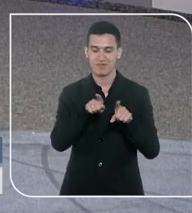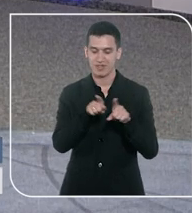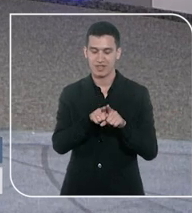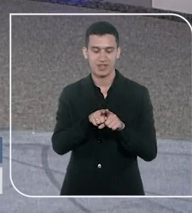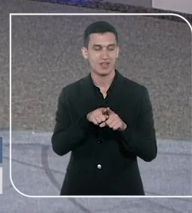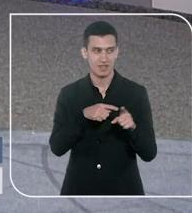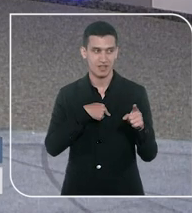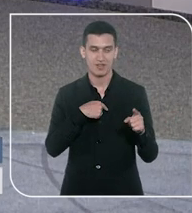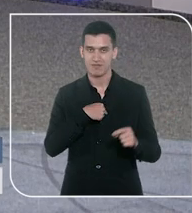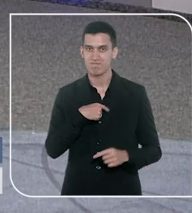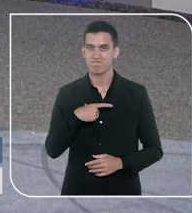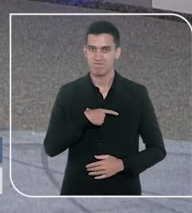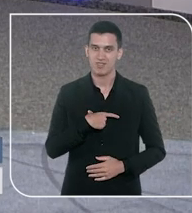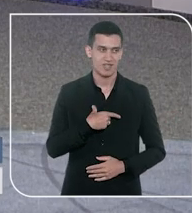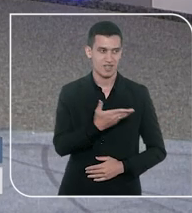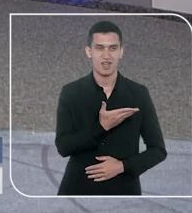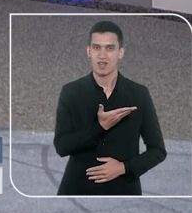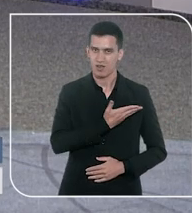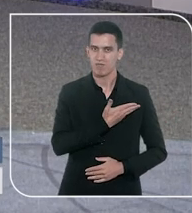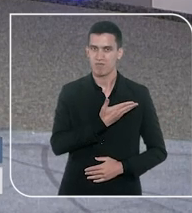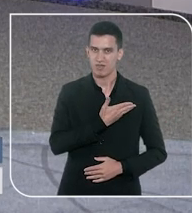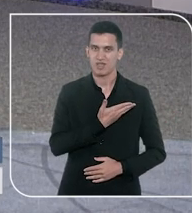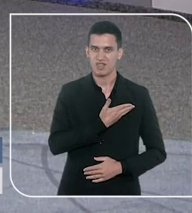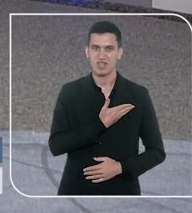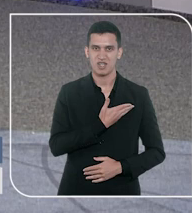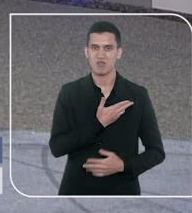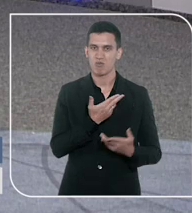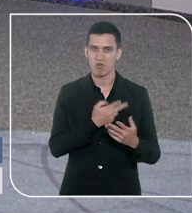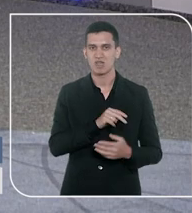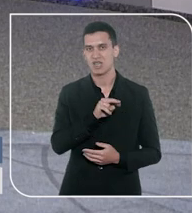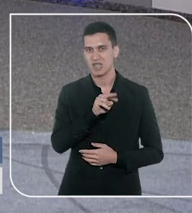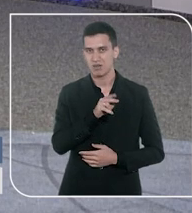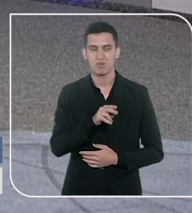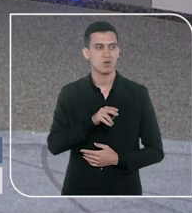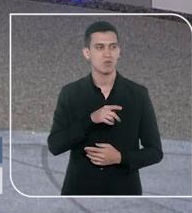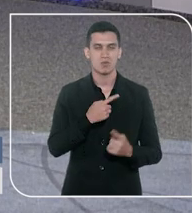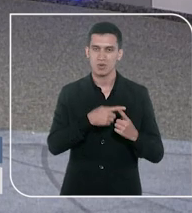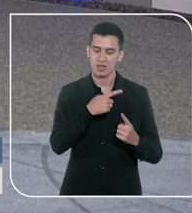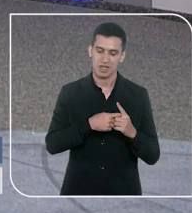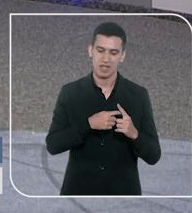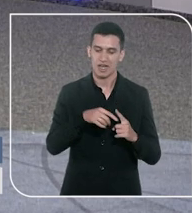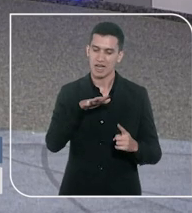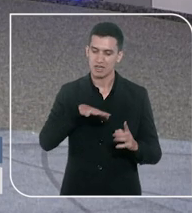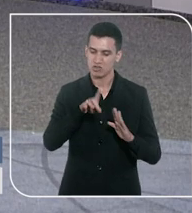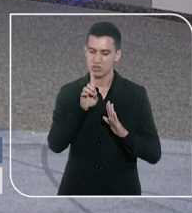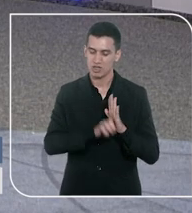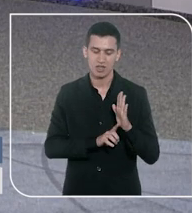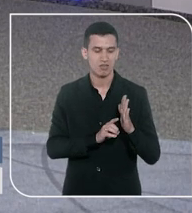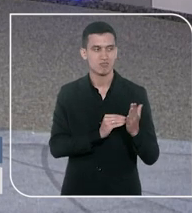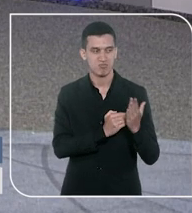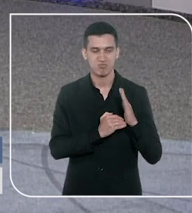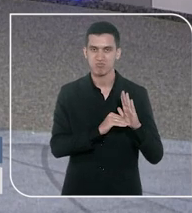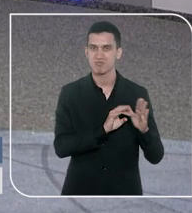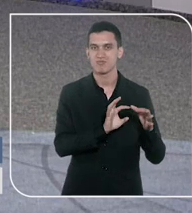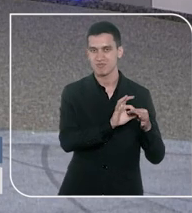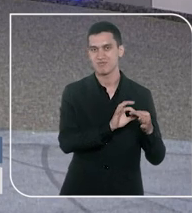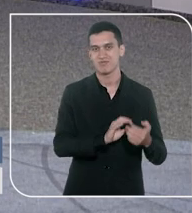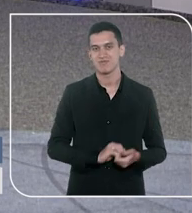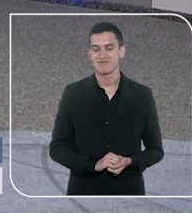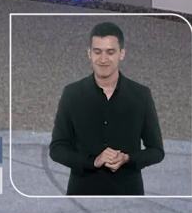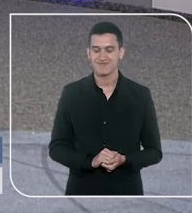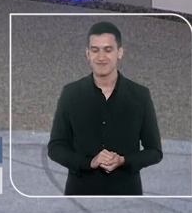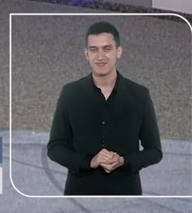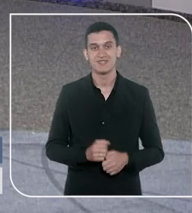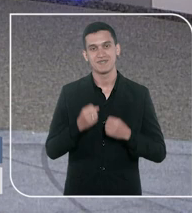tenho uma relação, uma história fraterna que o direito nos trouxe. Ah, que bom, então, que a gente